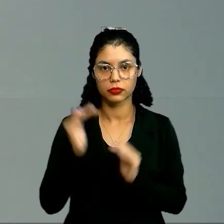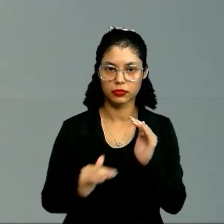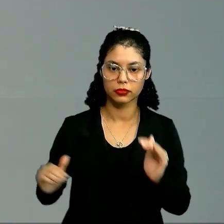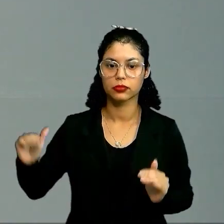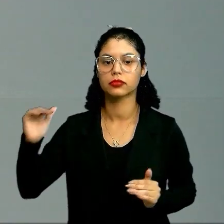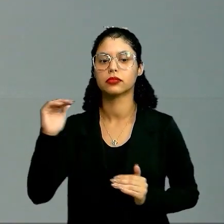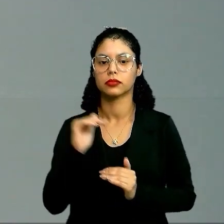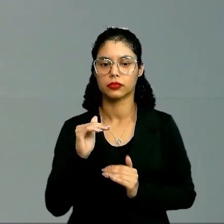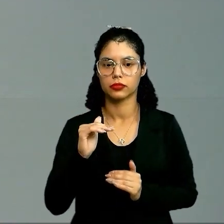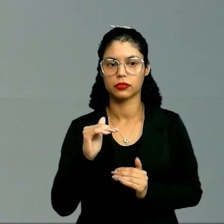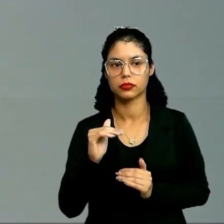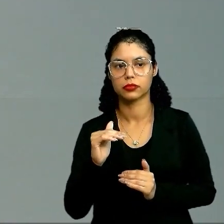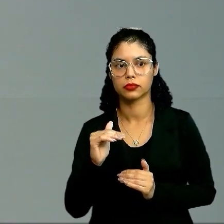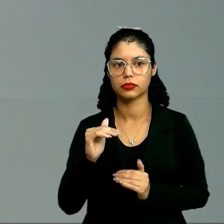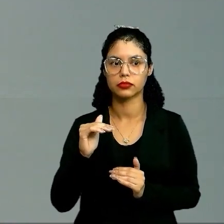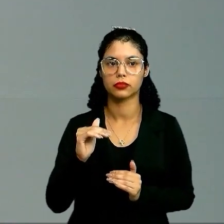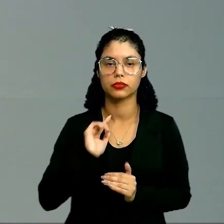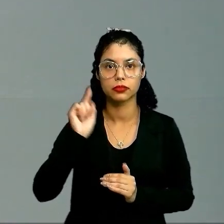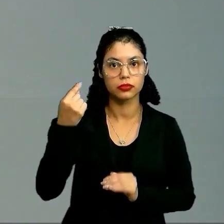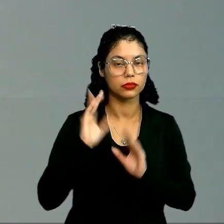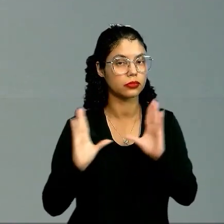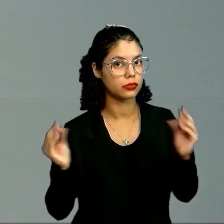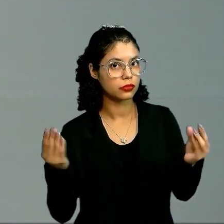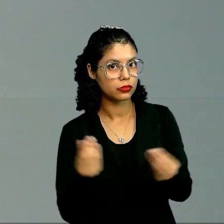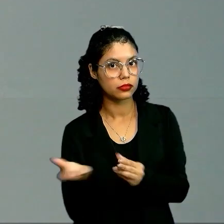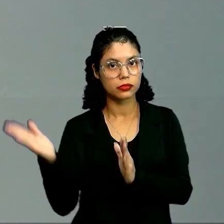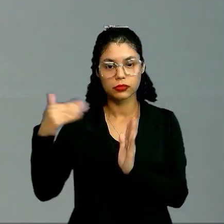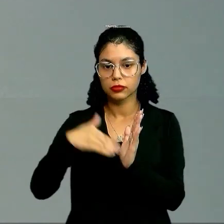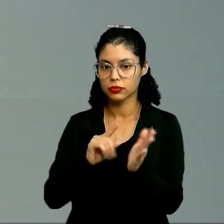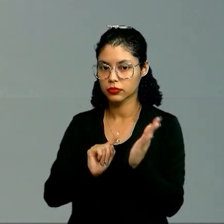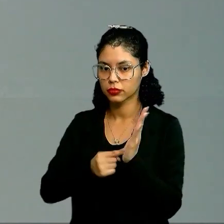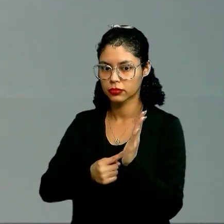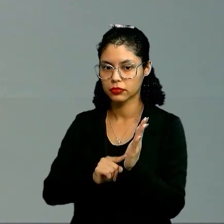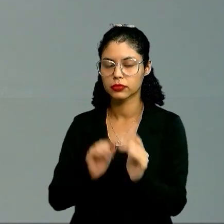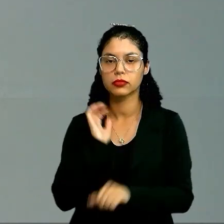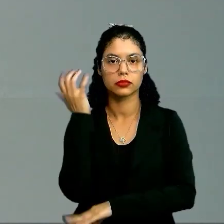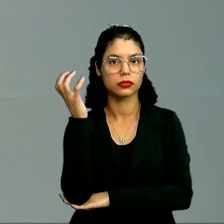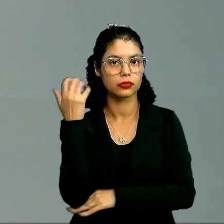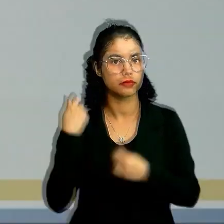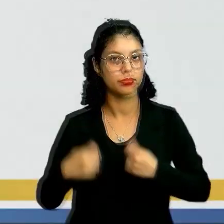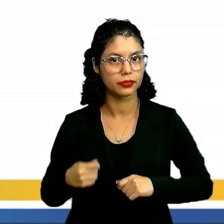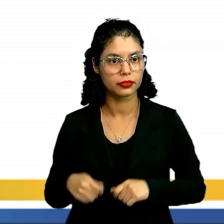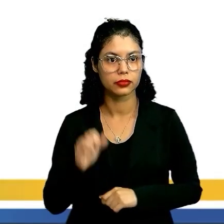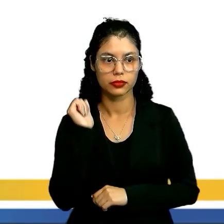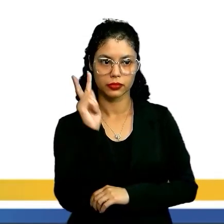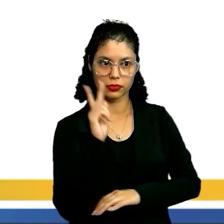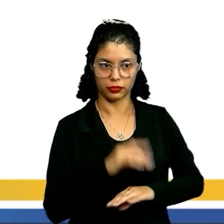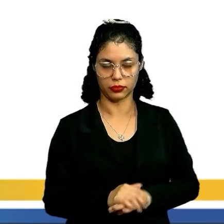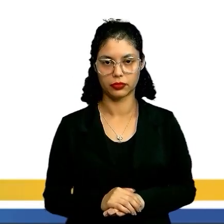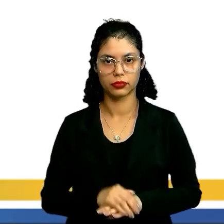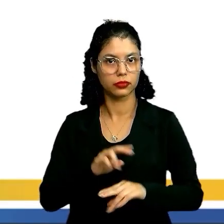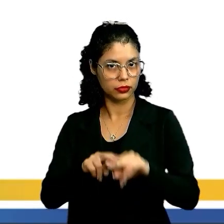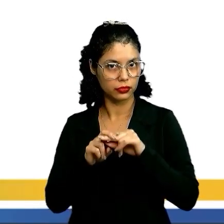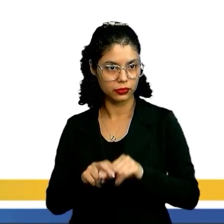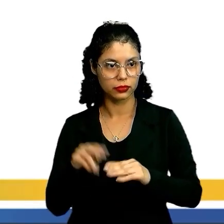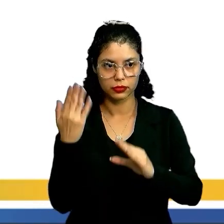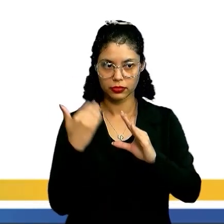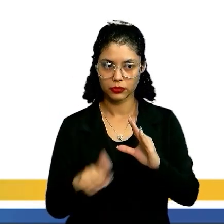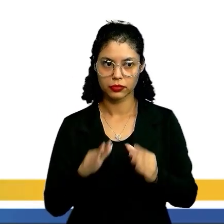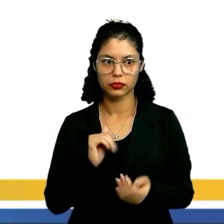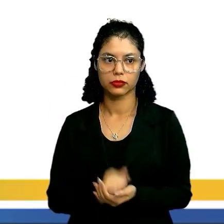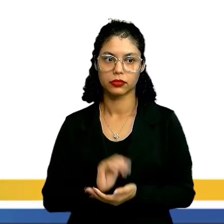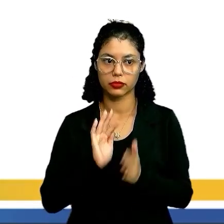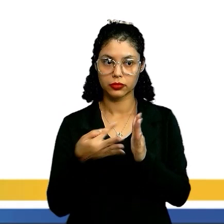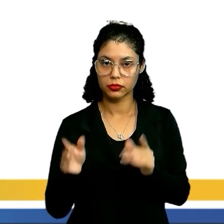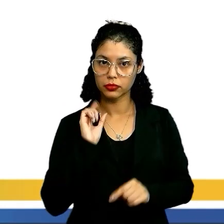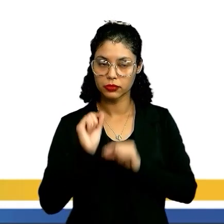levar, aquela substância até um ponto do que a planta precisa, tá? Por isso que ele é um mensageiro. E essa função